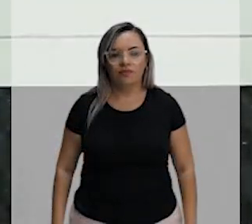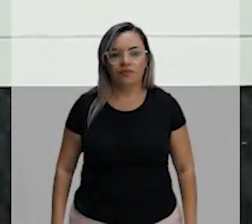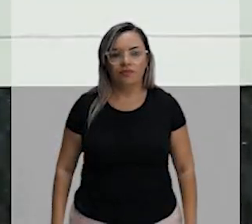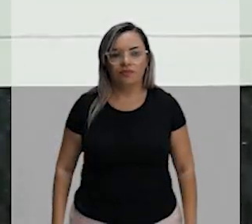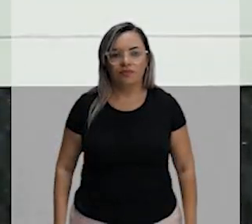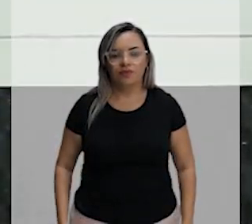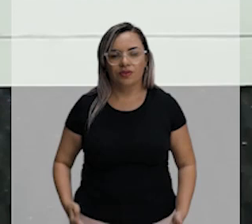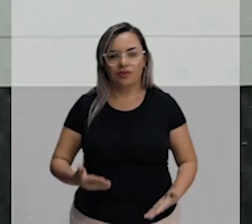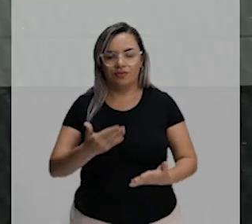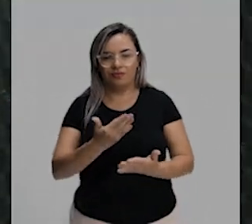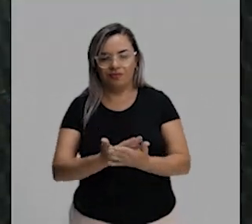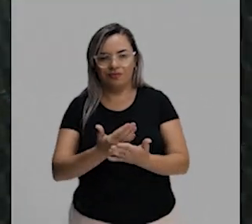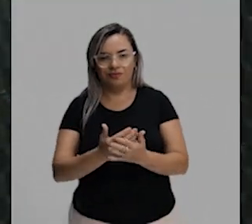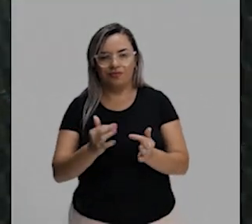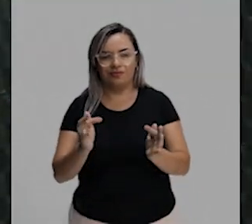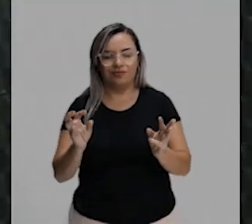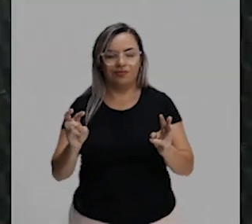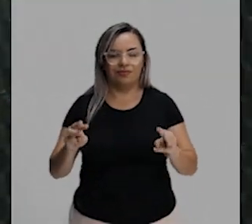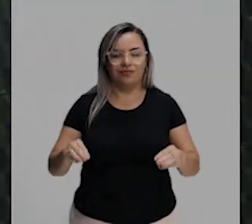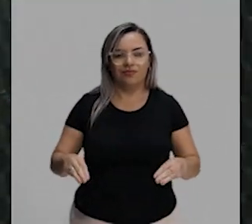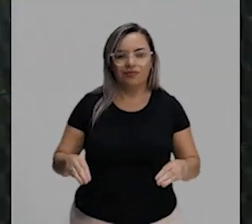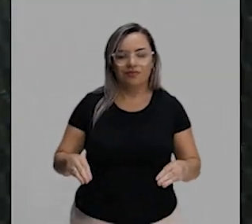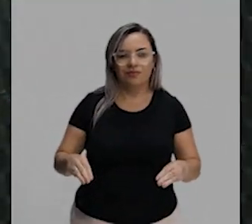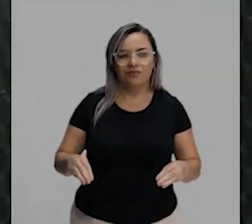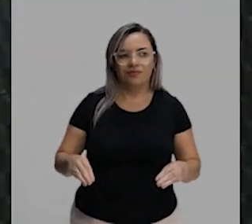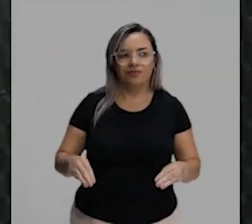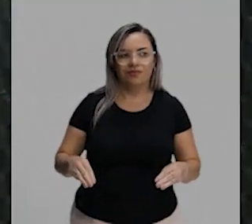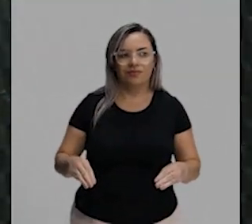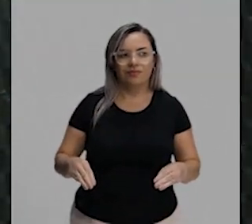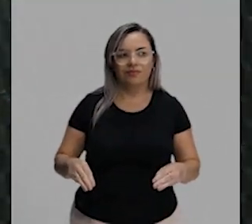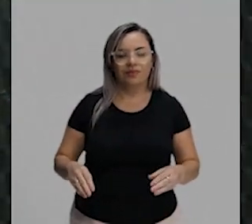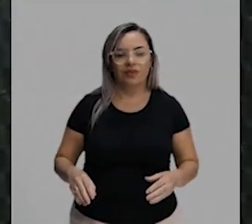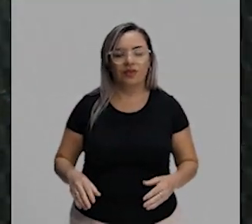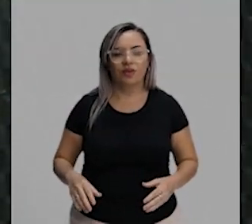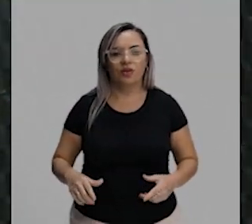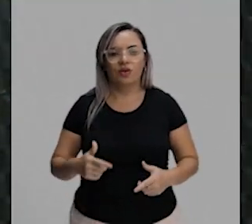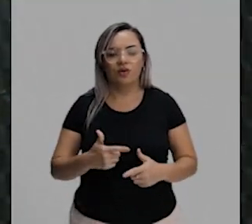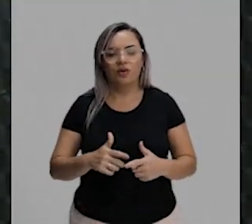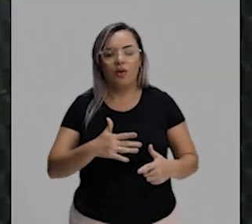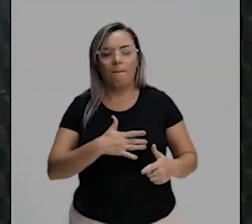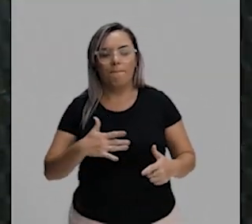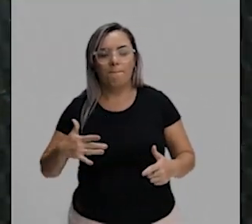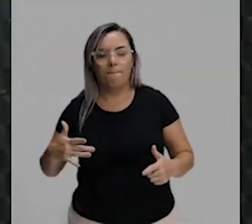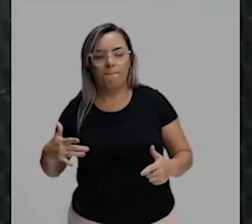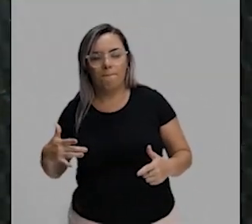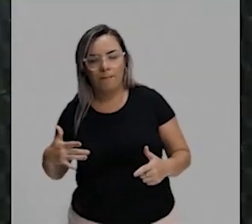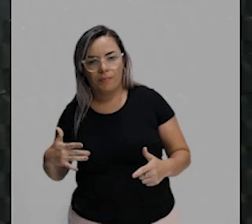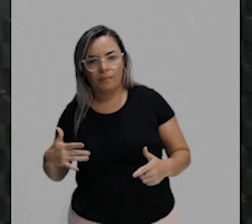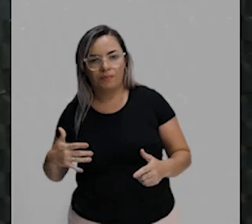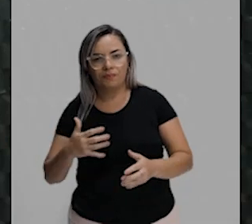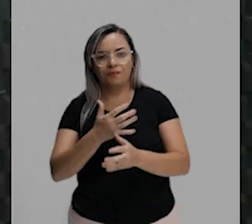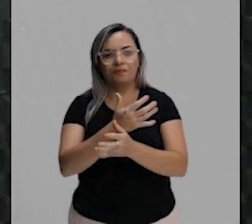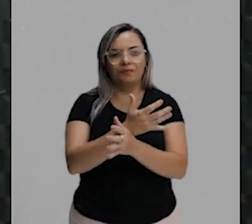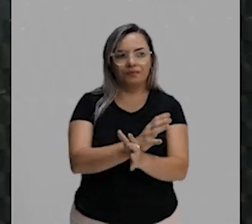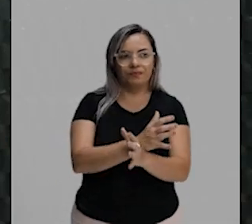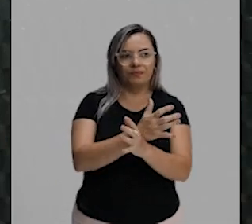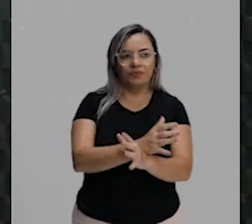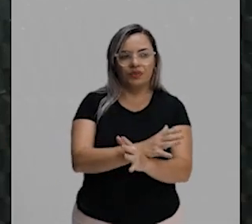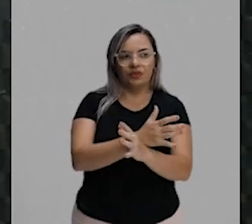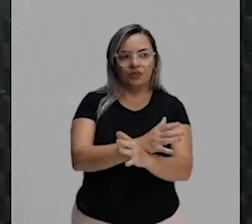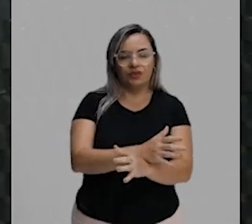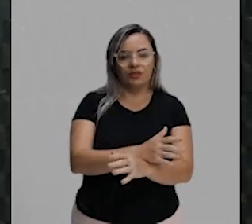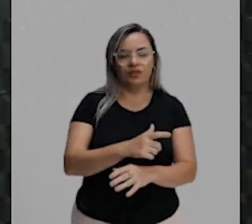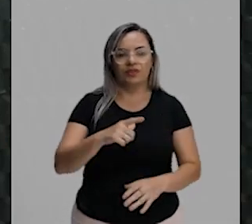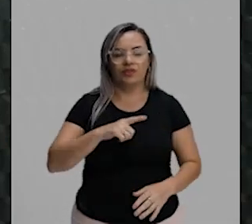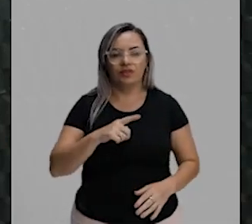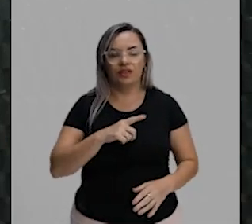pessoal, só para finalizar, no caso da acondroplasia, se eu tiver 2 indivíduos que são portadores